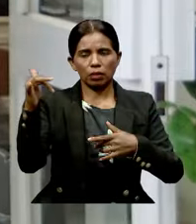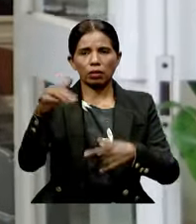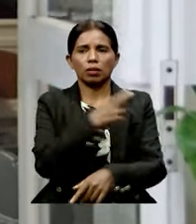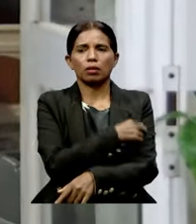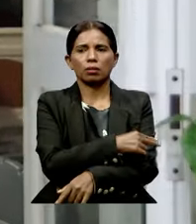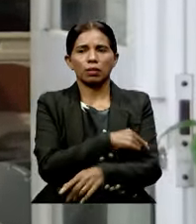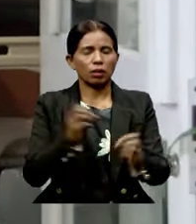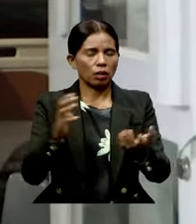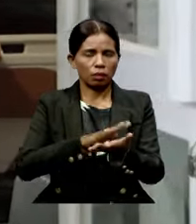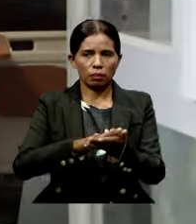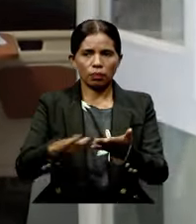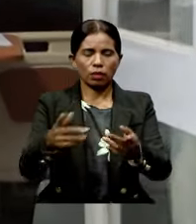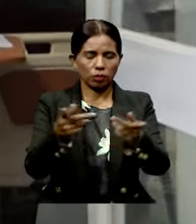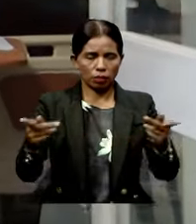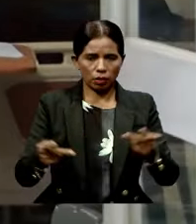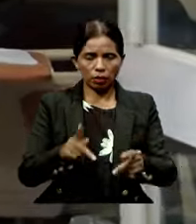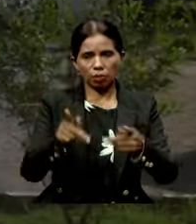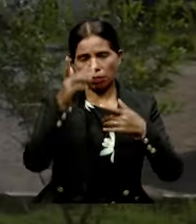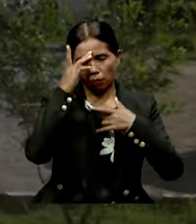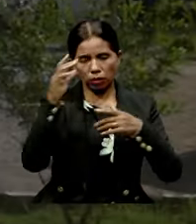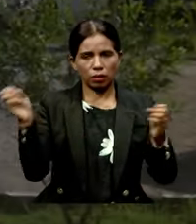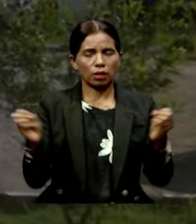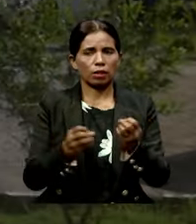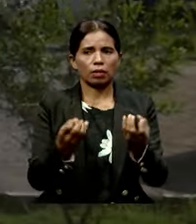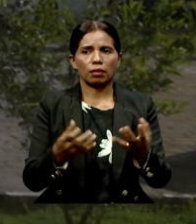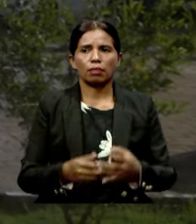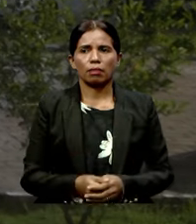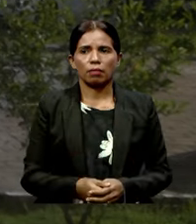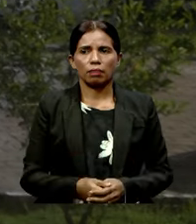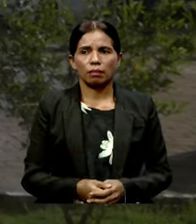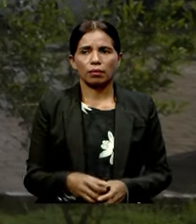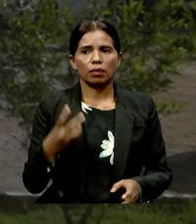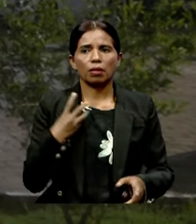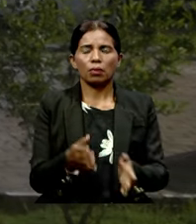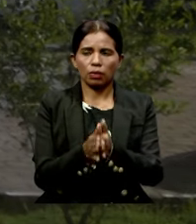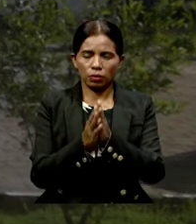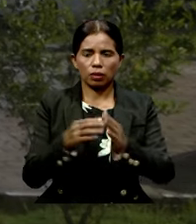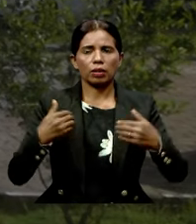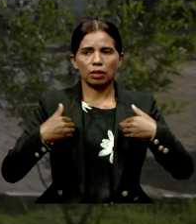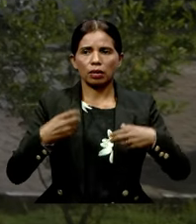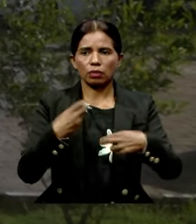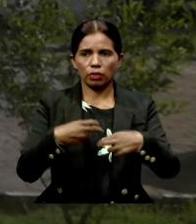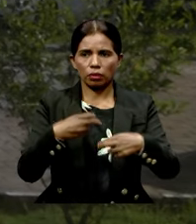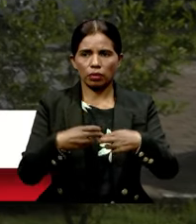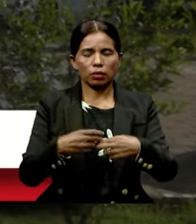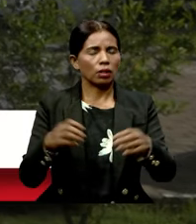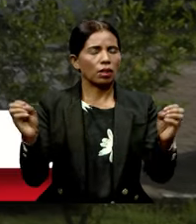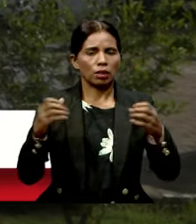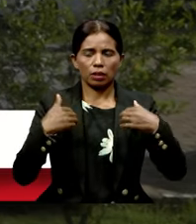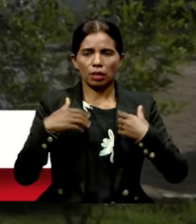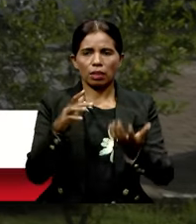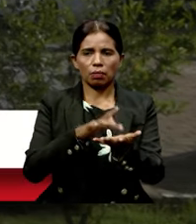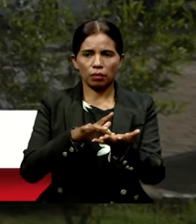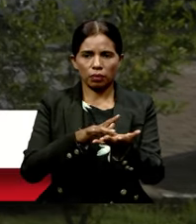la higiene inclui fatin ba paciente la suficiente. E confirma duni que ta kia dificuldade relaciona ho falta em Moruco e